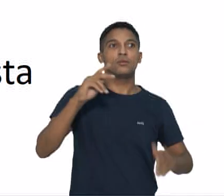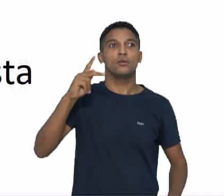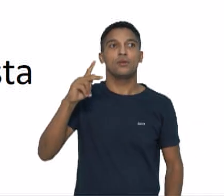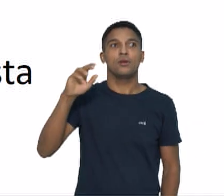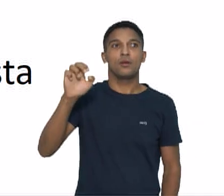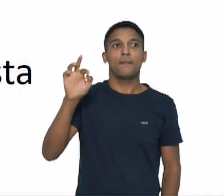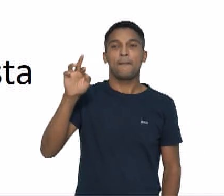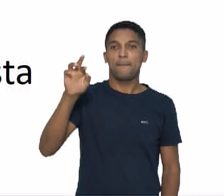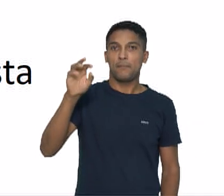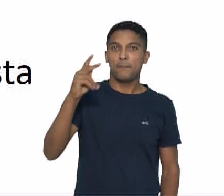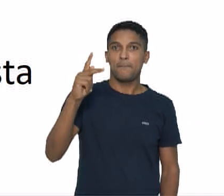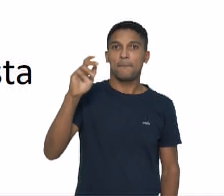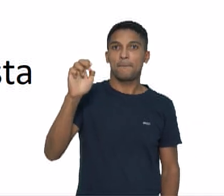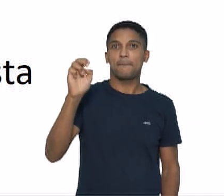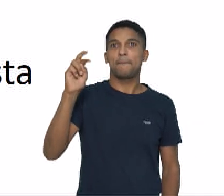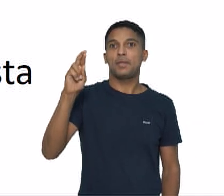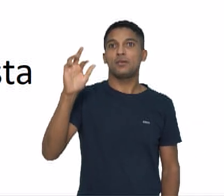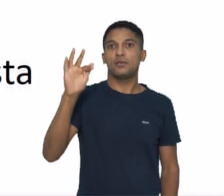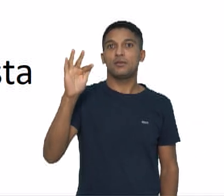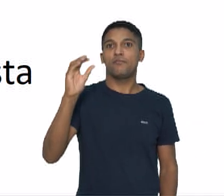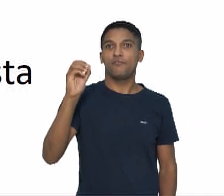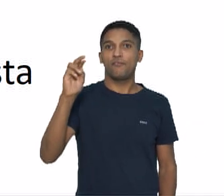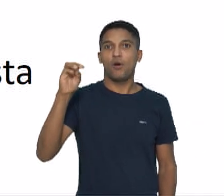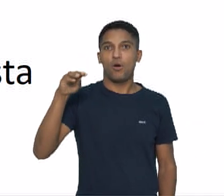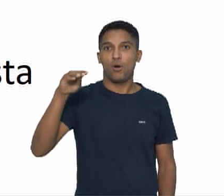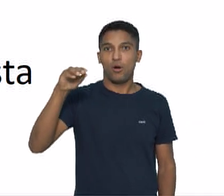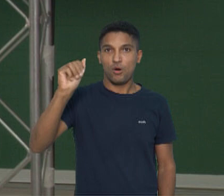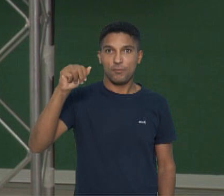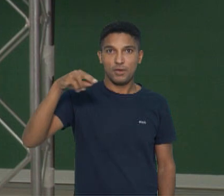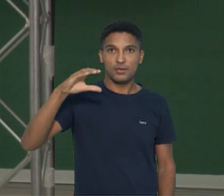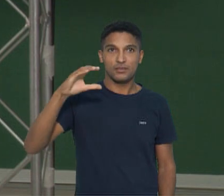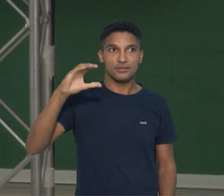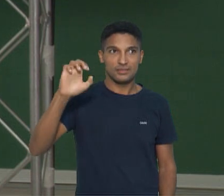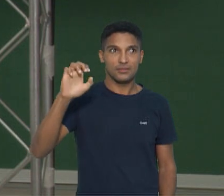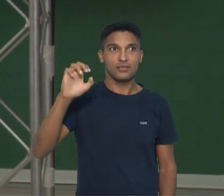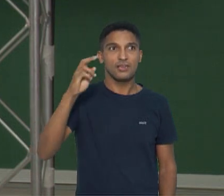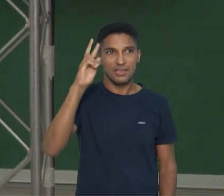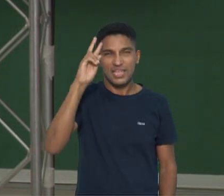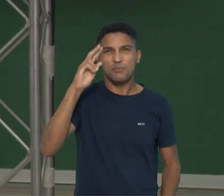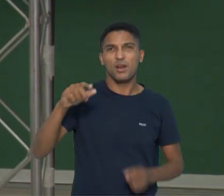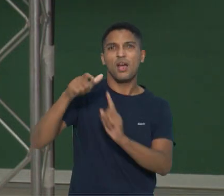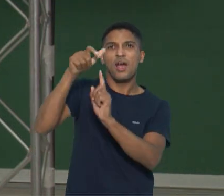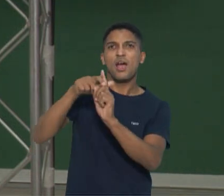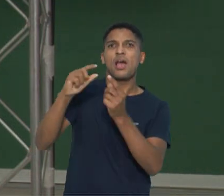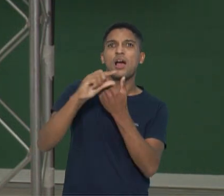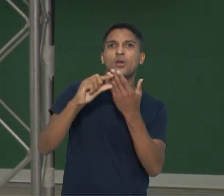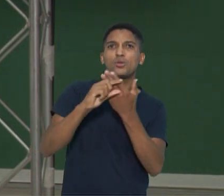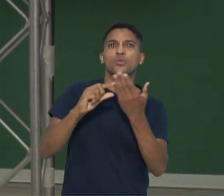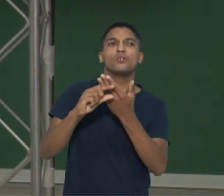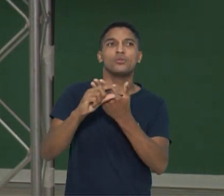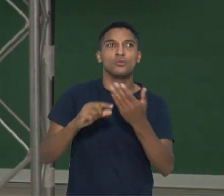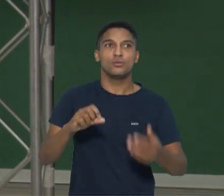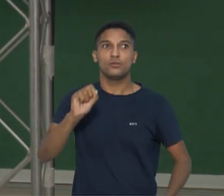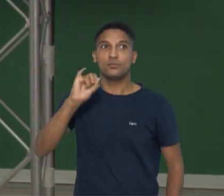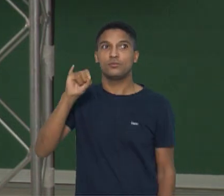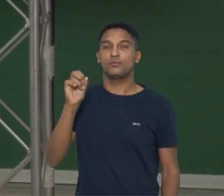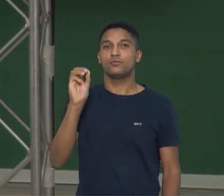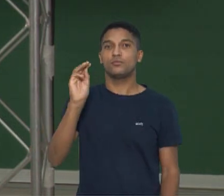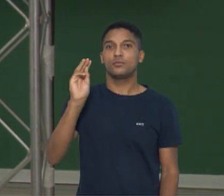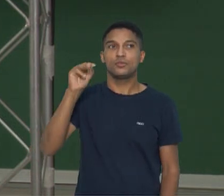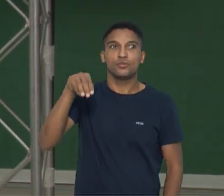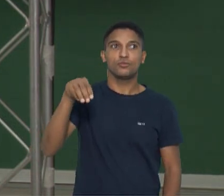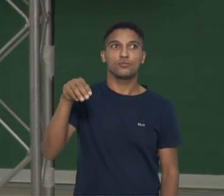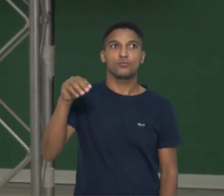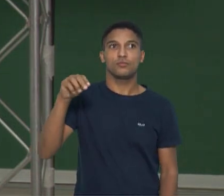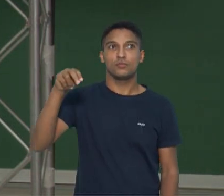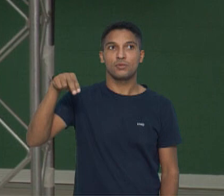e artista Jun Nakao. Lembram disso? Jun Nakao, um estilista brasileiro. Lembram? Muito